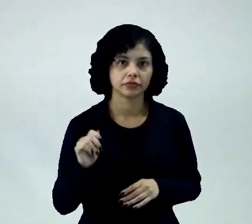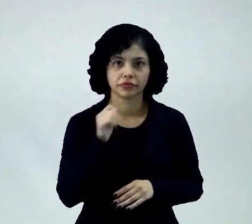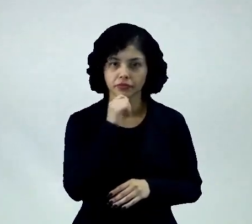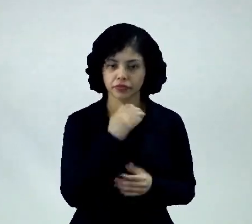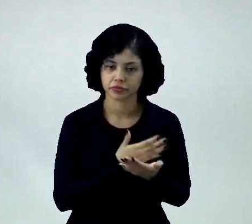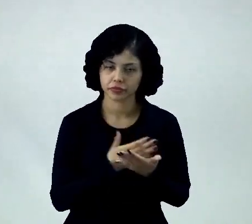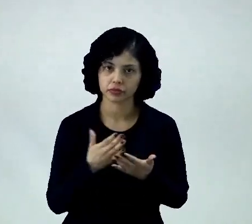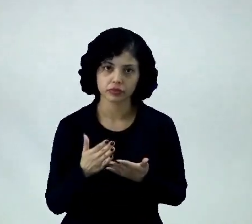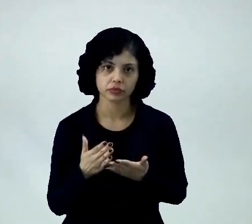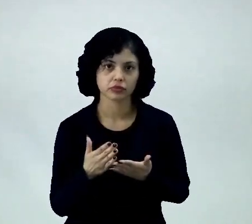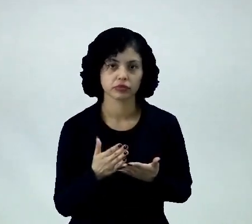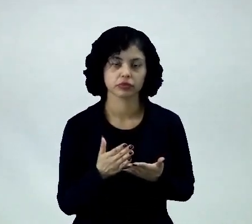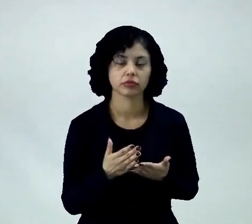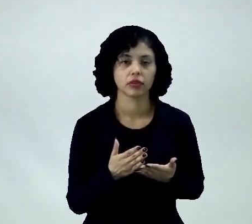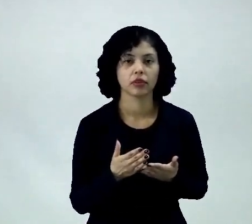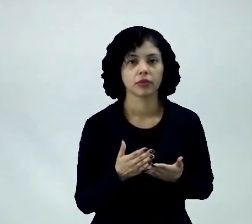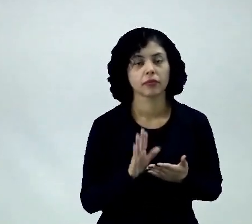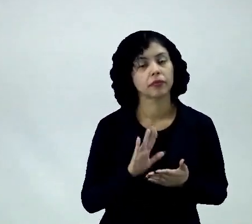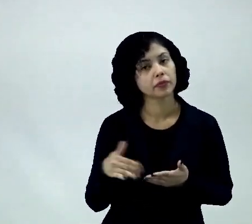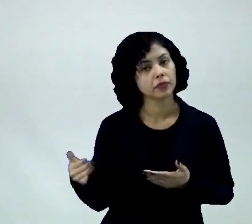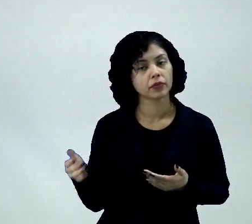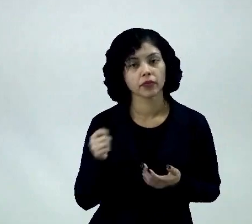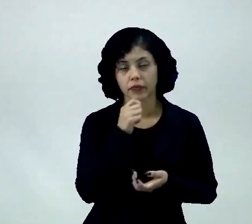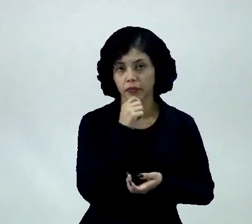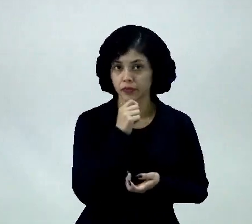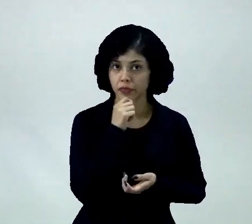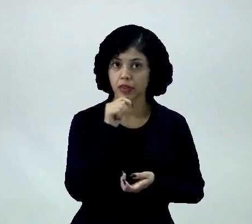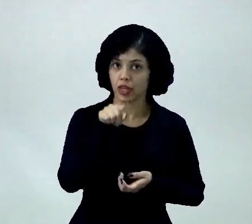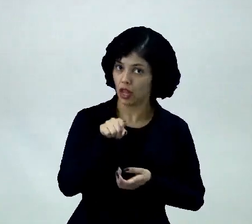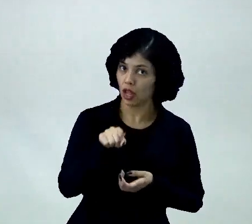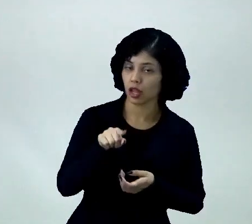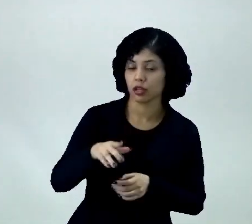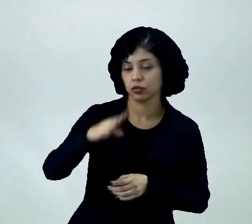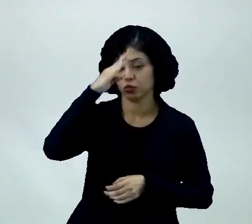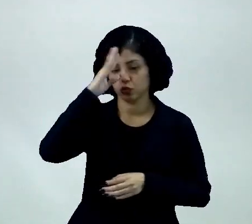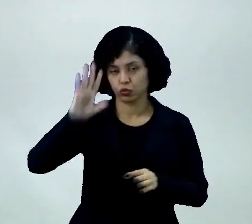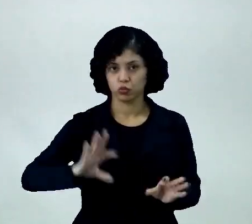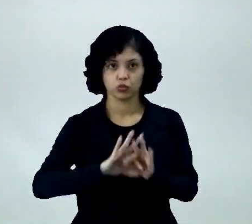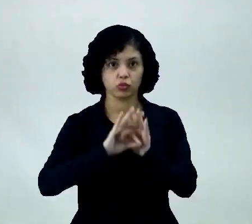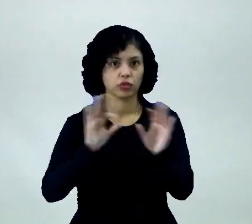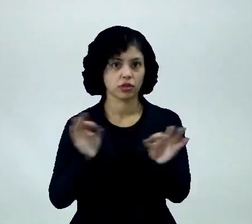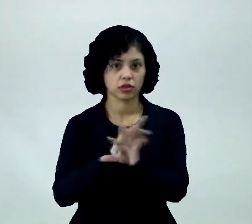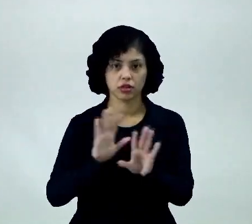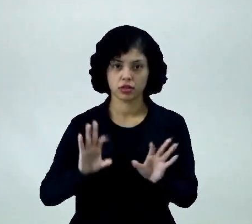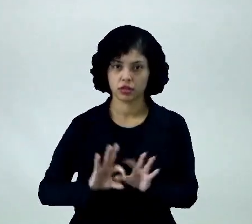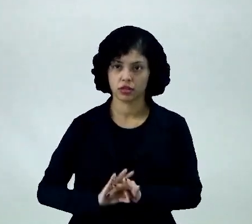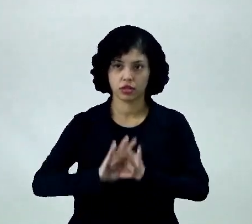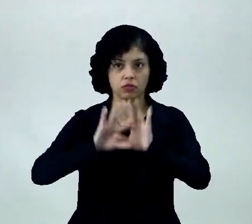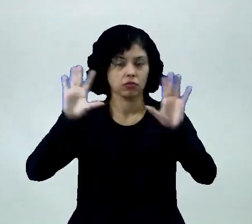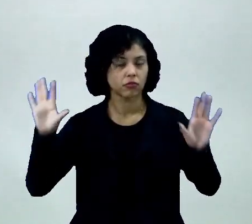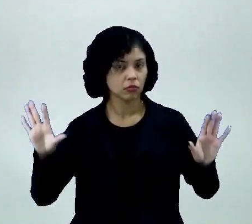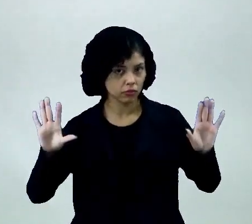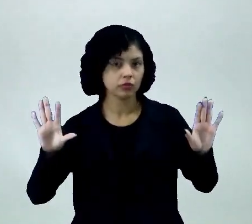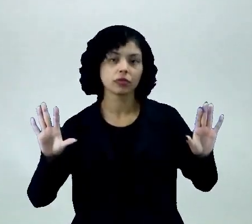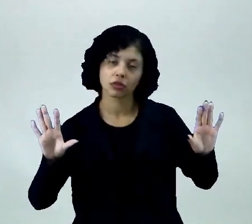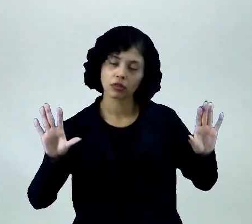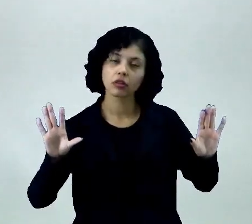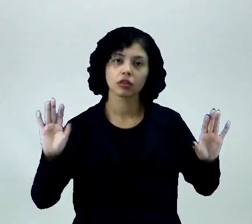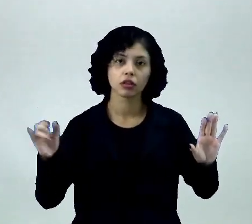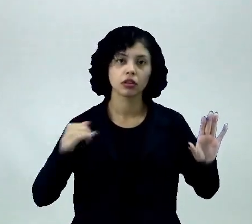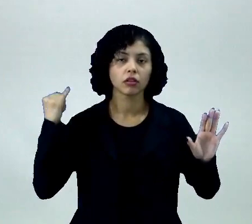tem início lá na Normandia, quando são essas tropas aliadas que acabam libertando, né,